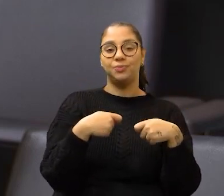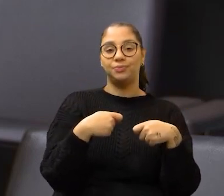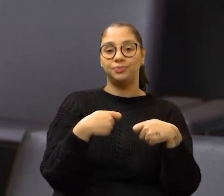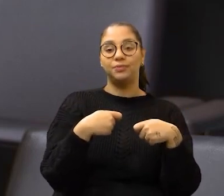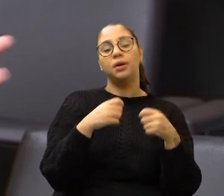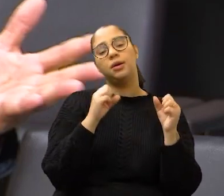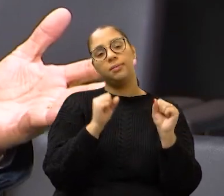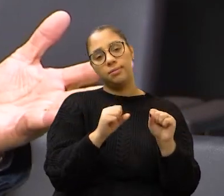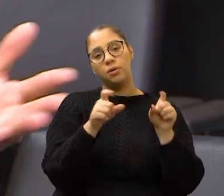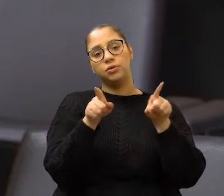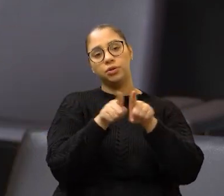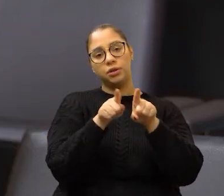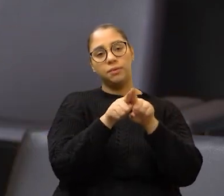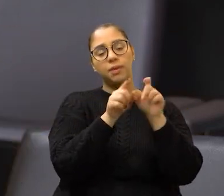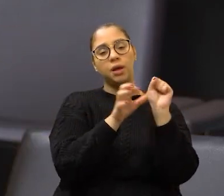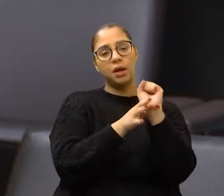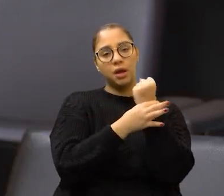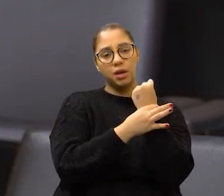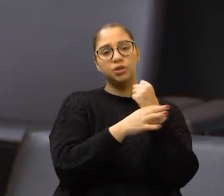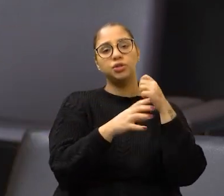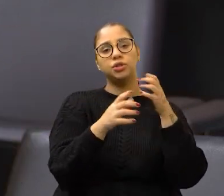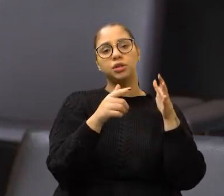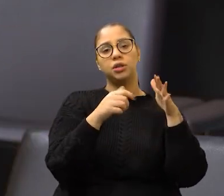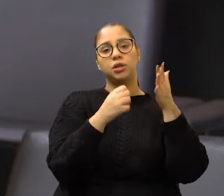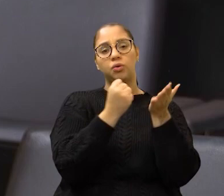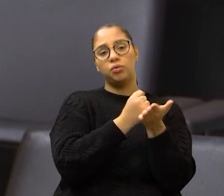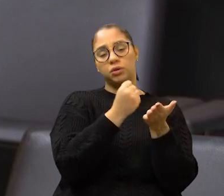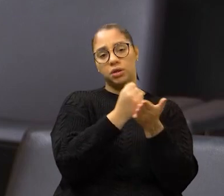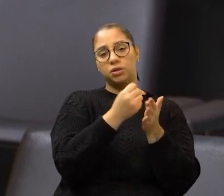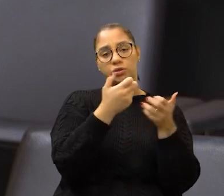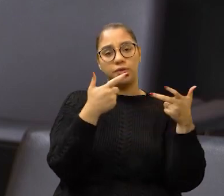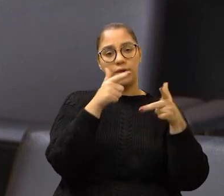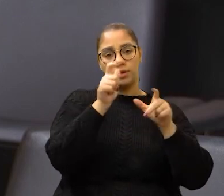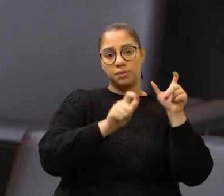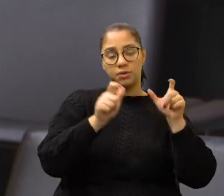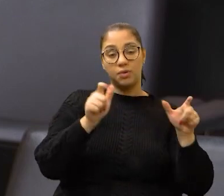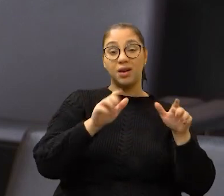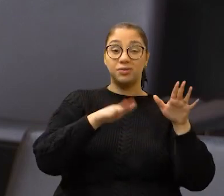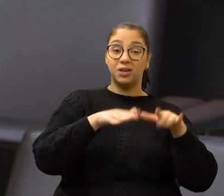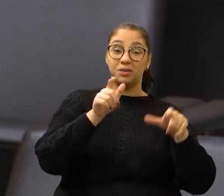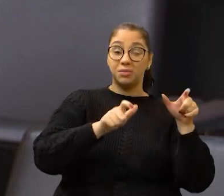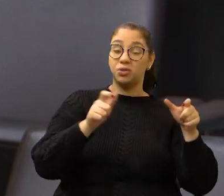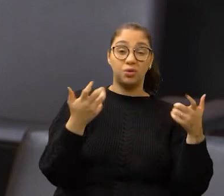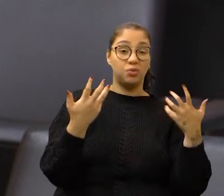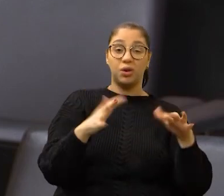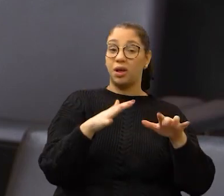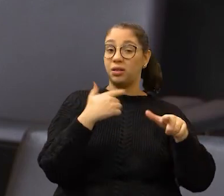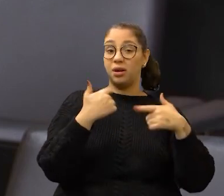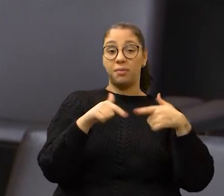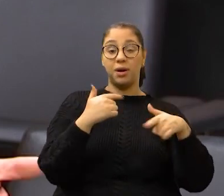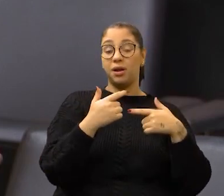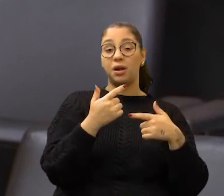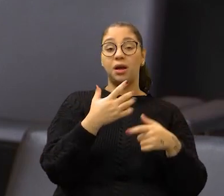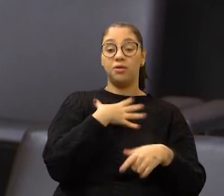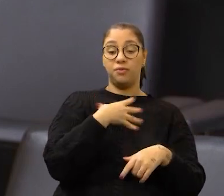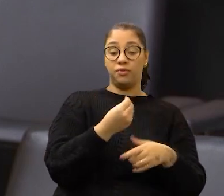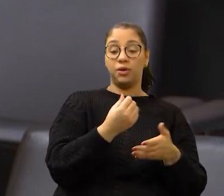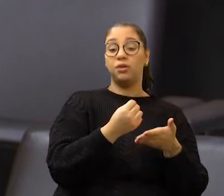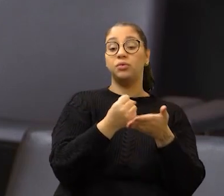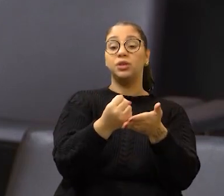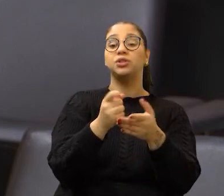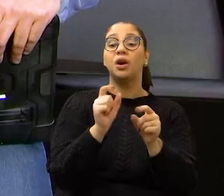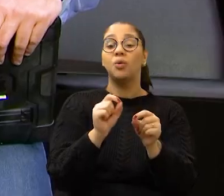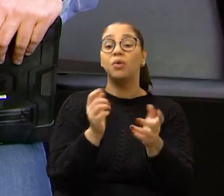necessidade e pode, inclusive, garantir o emprego daquelas pessoas. Muitas pessoas deixam de trabalhar porque têm que cuidar do filho e não tem com quem